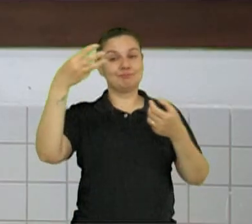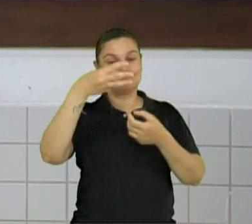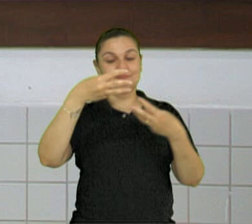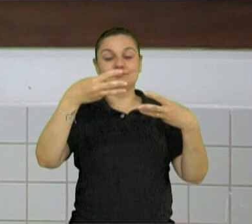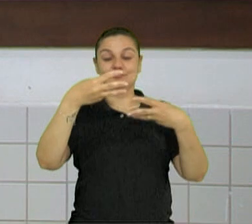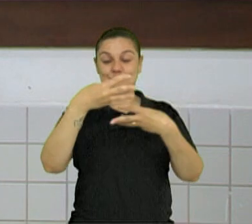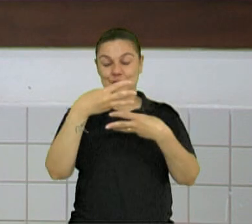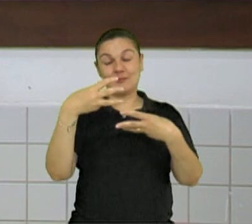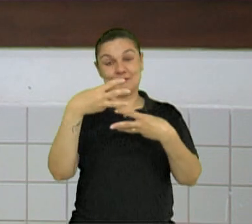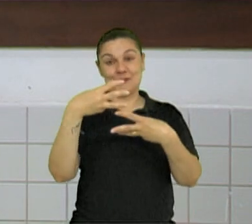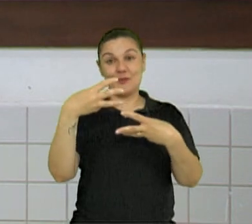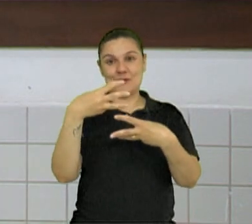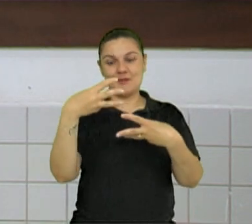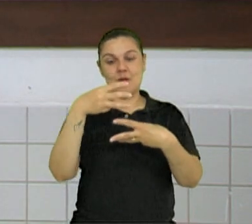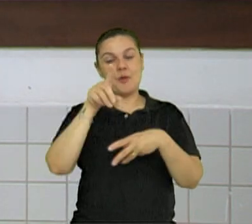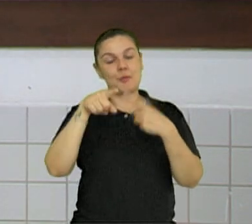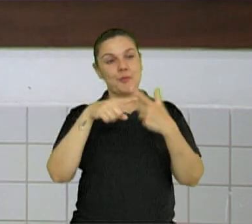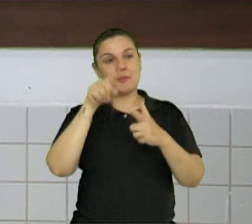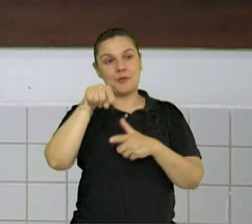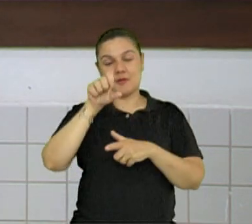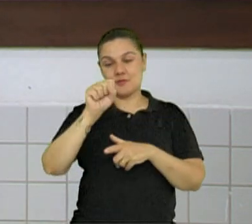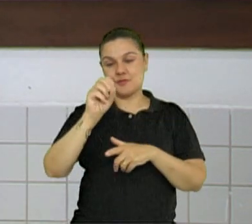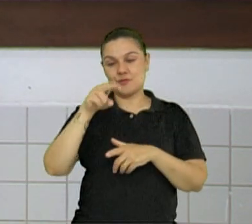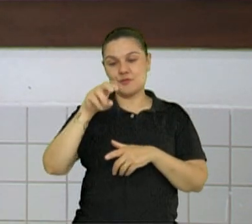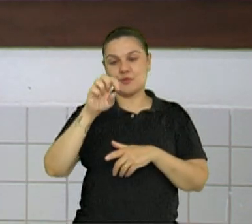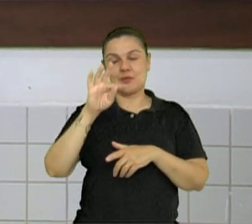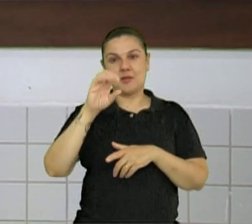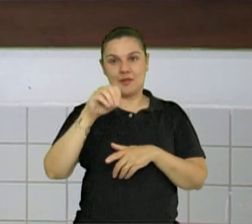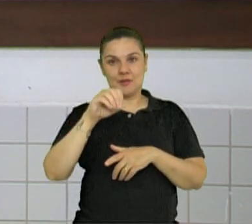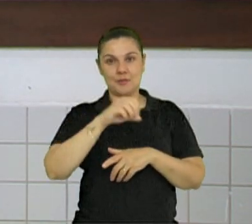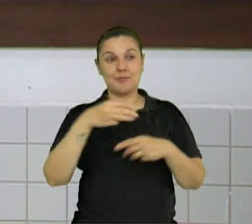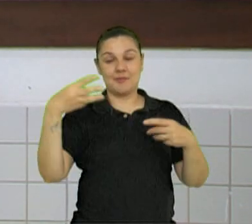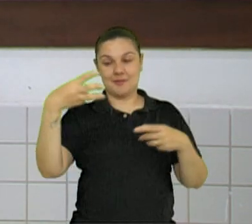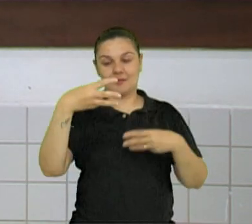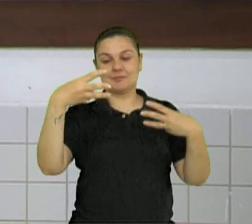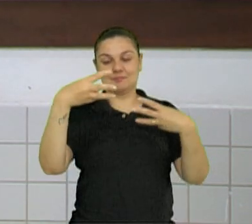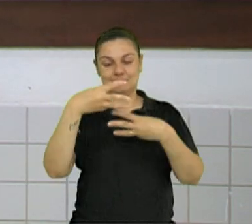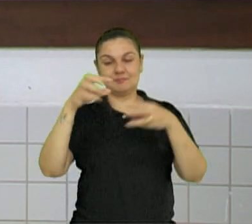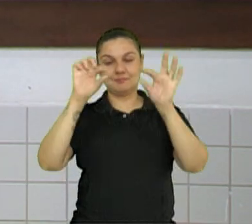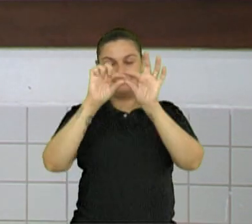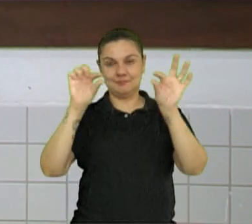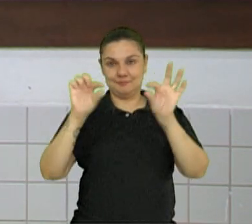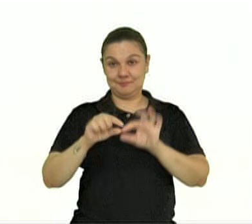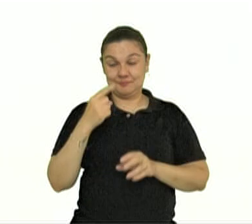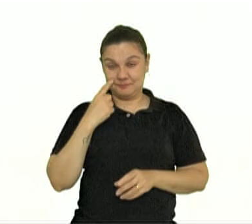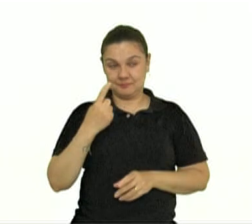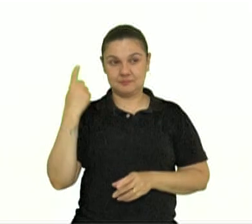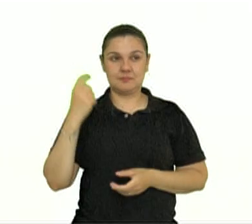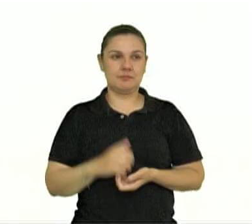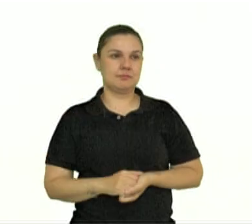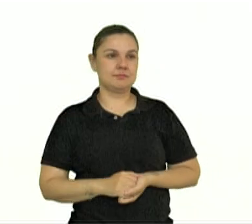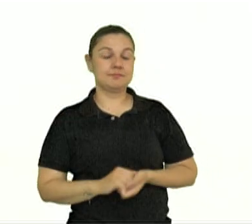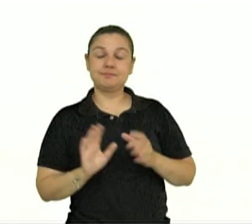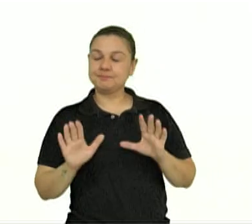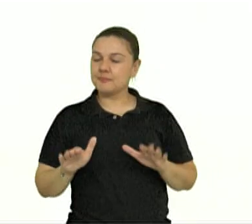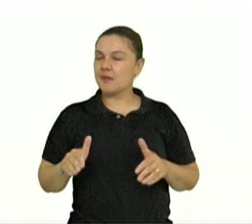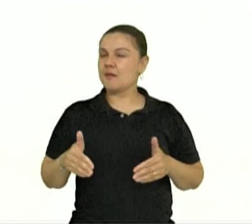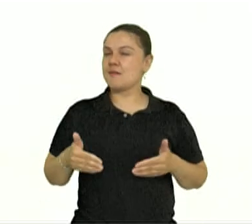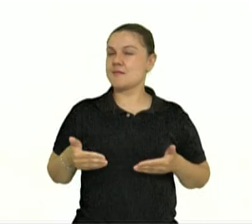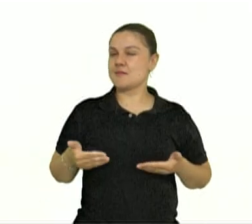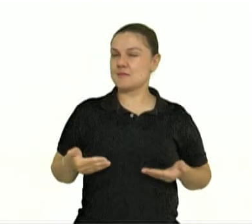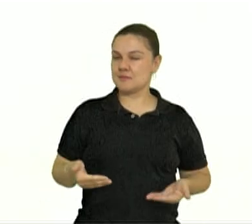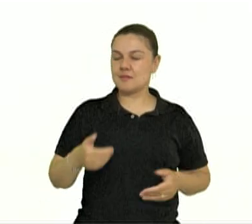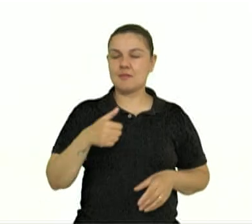Os últimos serão tercetos, ou seja, estrofes de 3 versos. Então vamos lá. E assim,